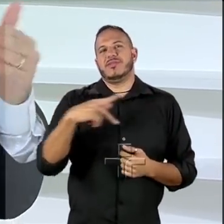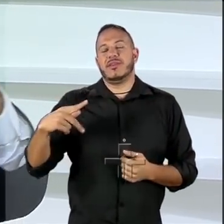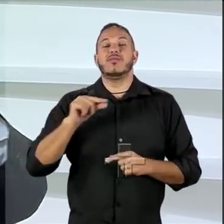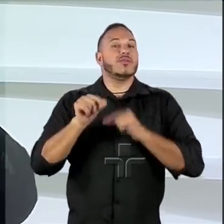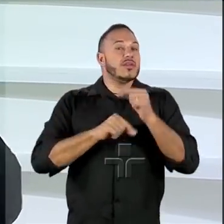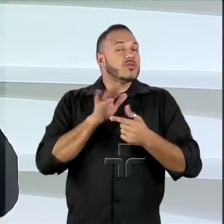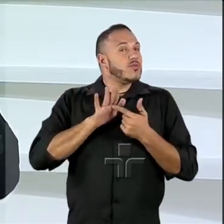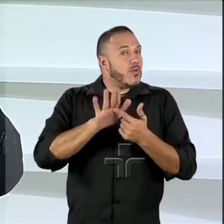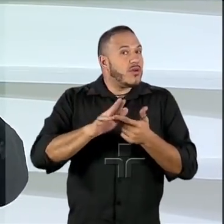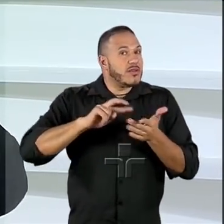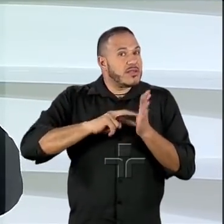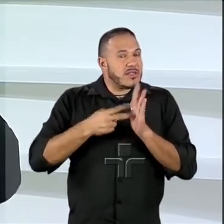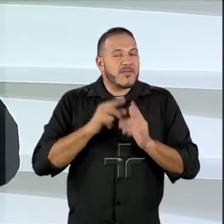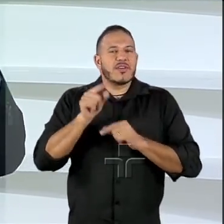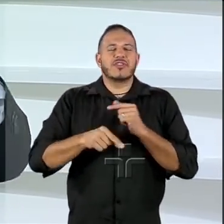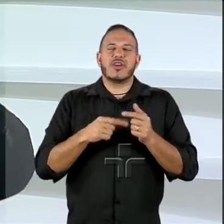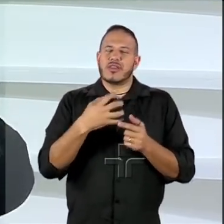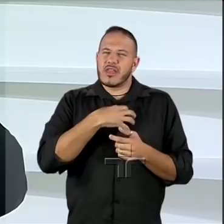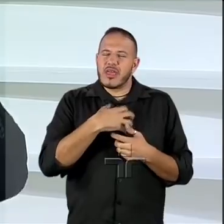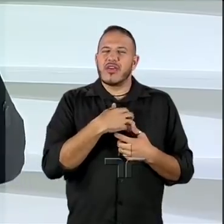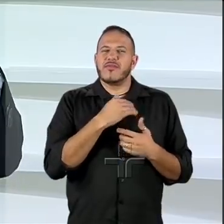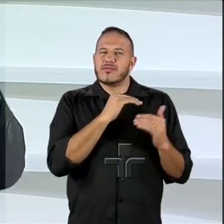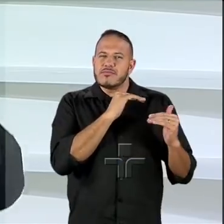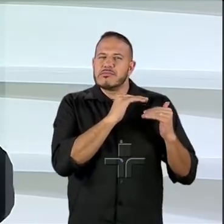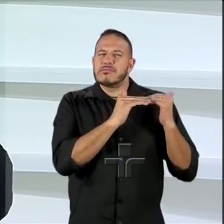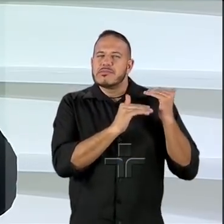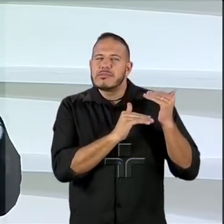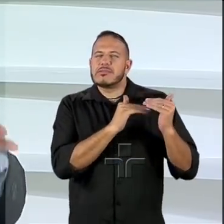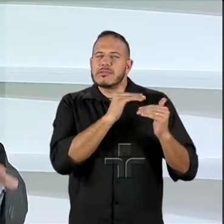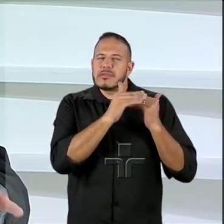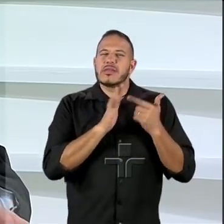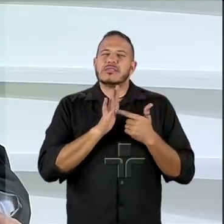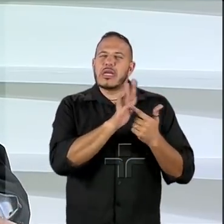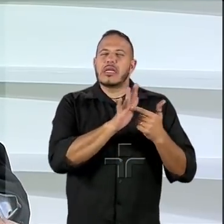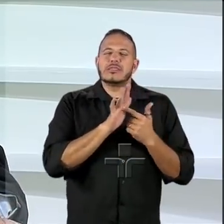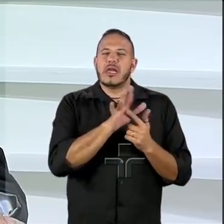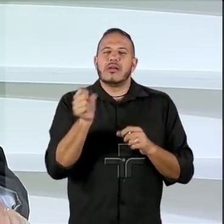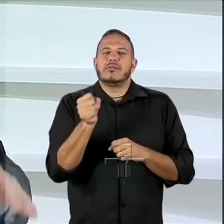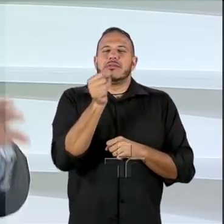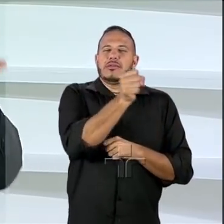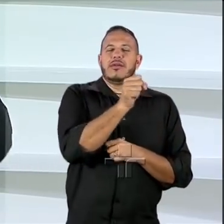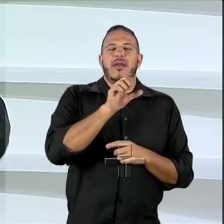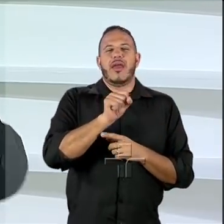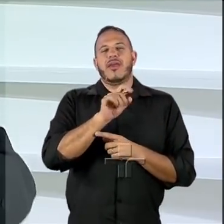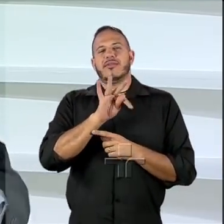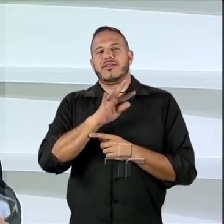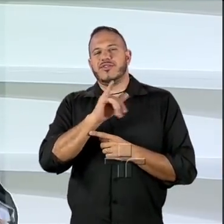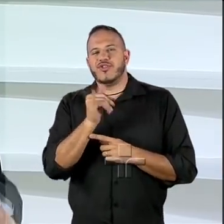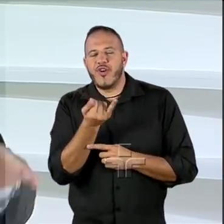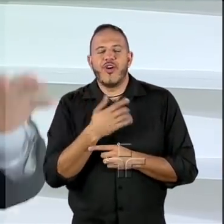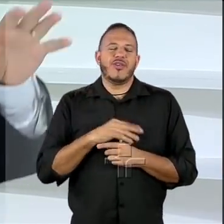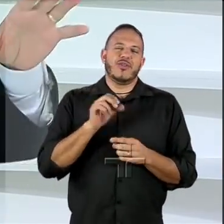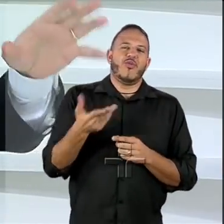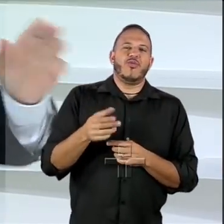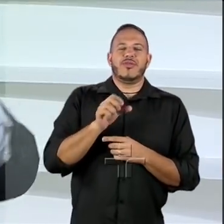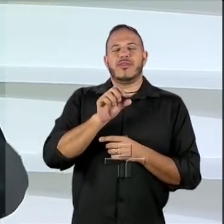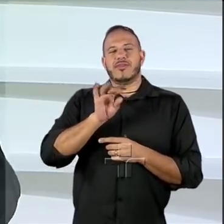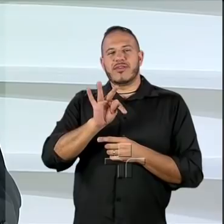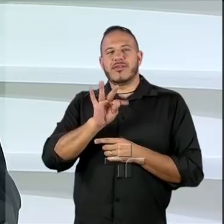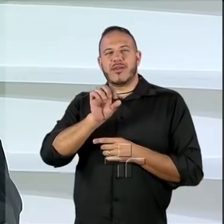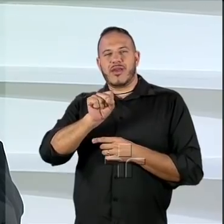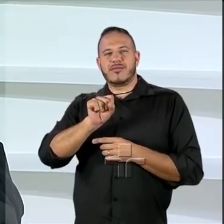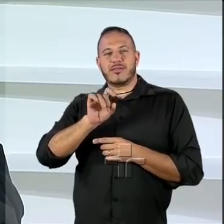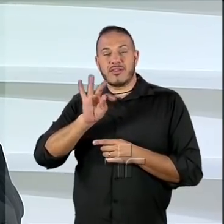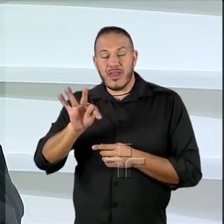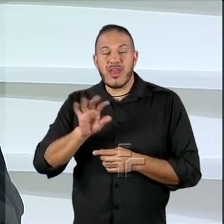que passou por mecanismos de ascensão e de indicação e de nomeação, ou para o STJ, ou para o TST, ou na